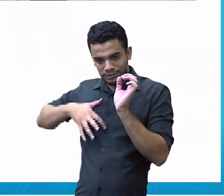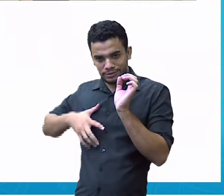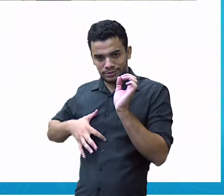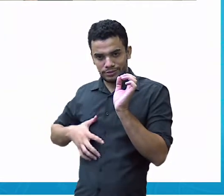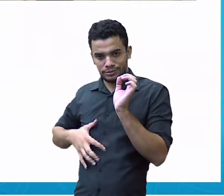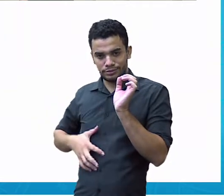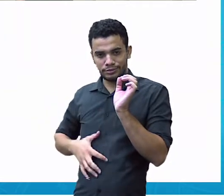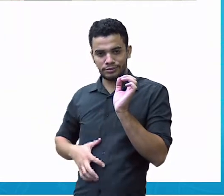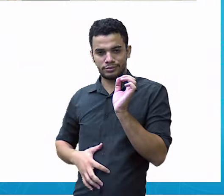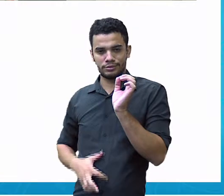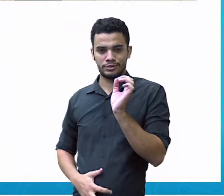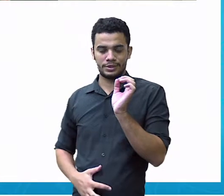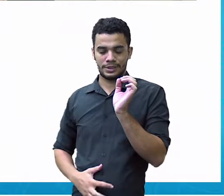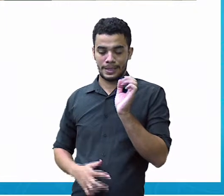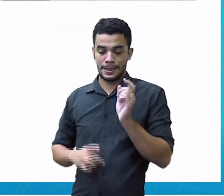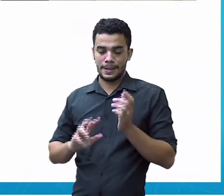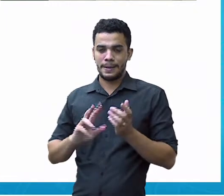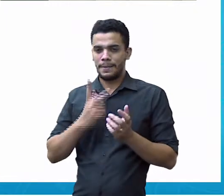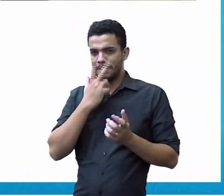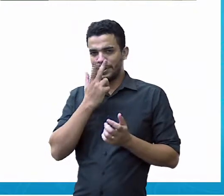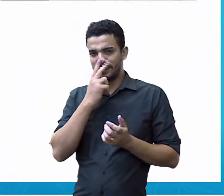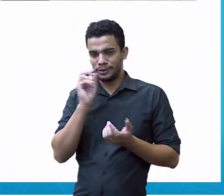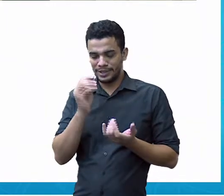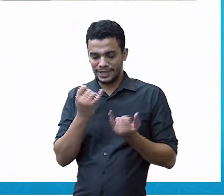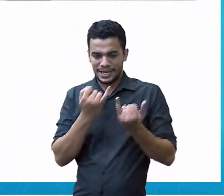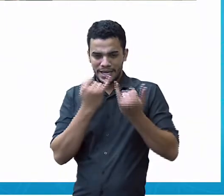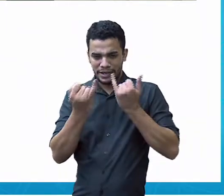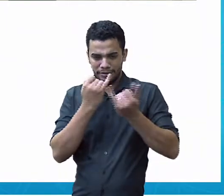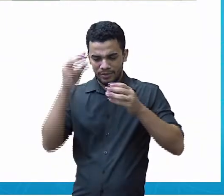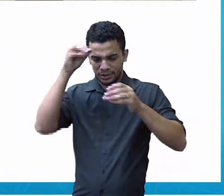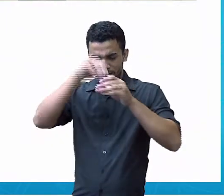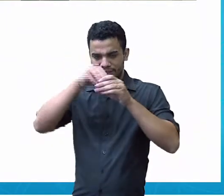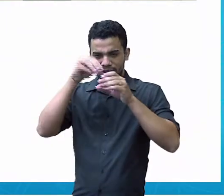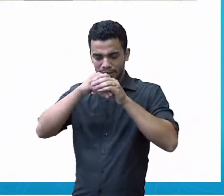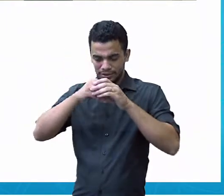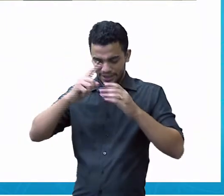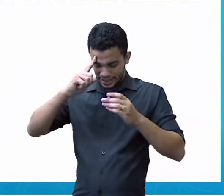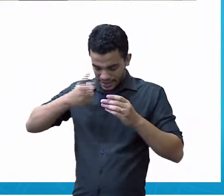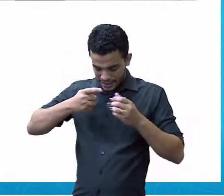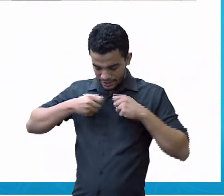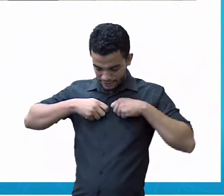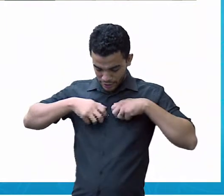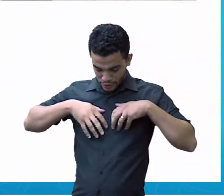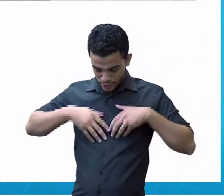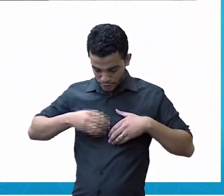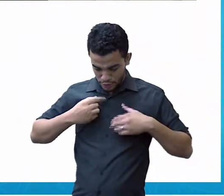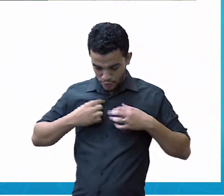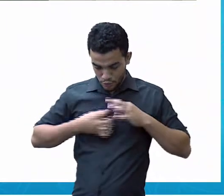comando do sistema nervoso. Outros conduzem a mensagem em sentido